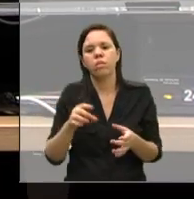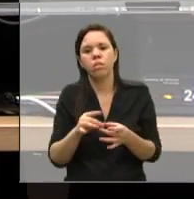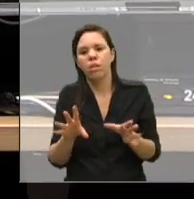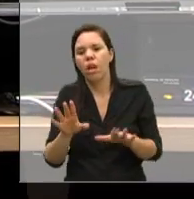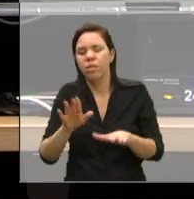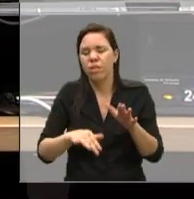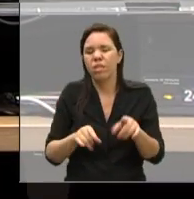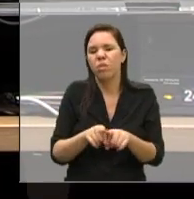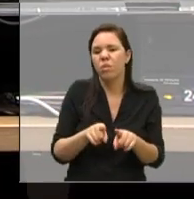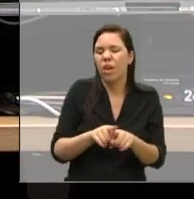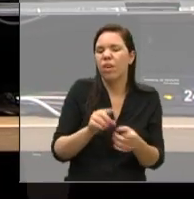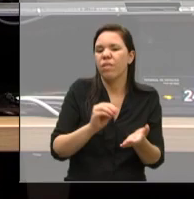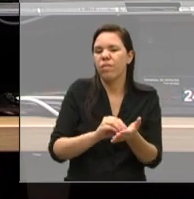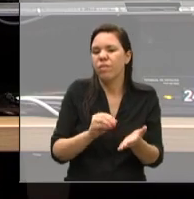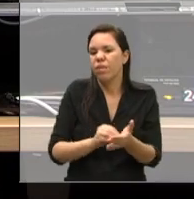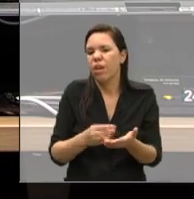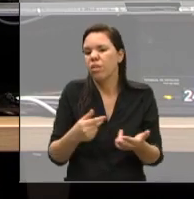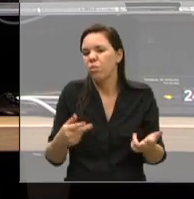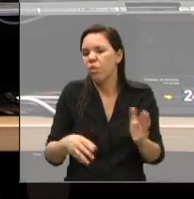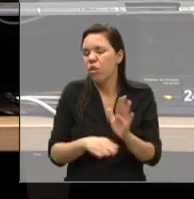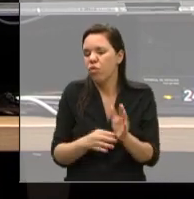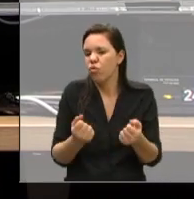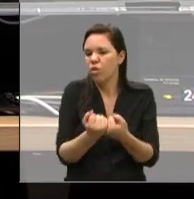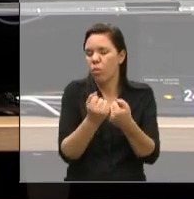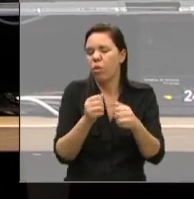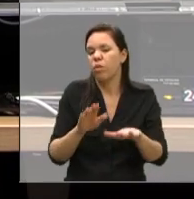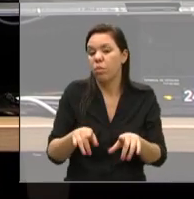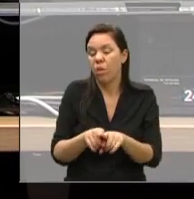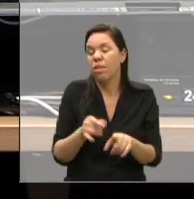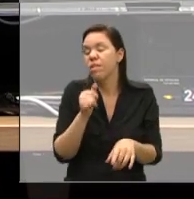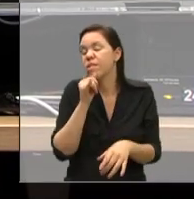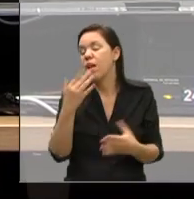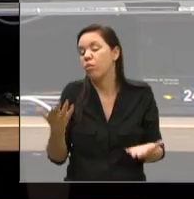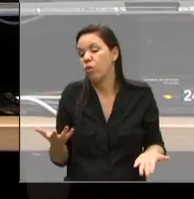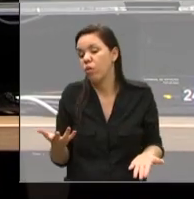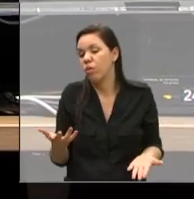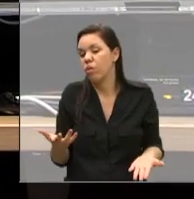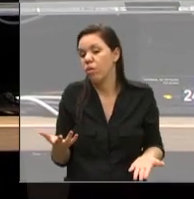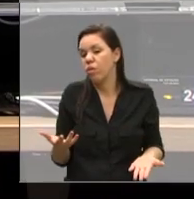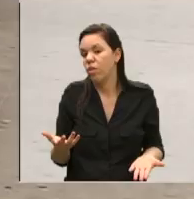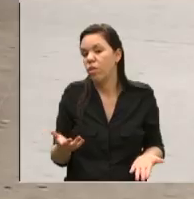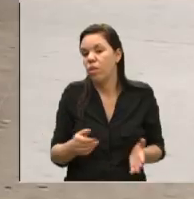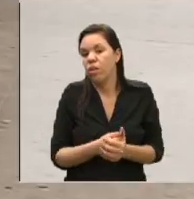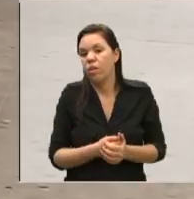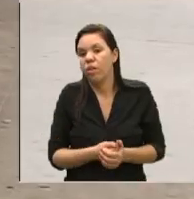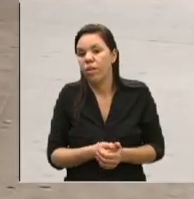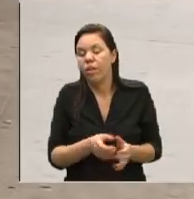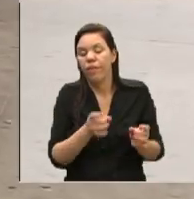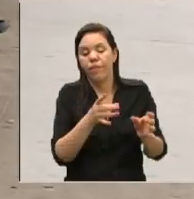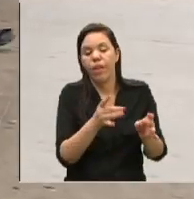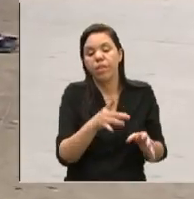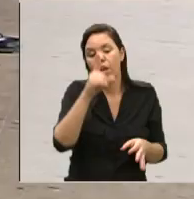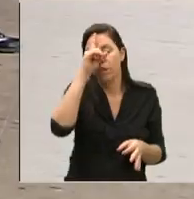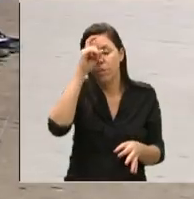precarização. E a gente tem aí muitos exemplos, né, a privatização, né, quer dizer, a saúde. A gente viveu uma crise imensa, estamos vivendo uma